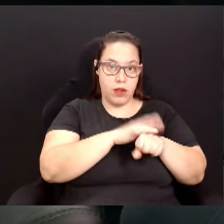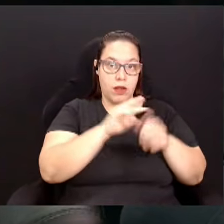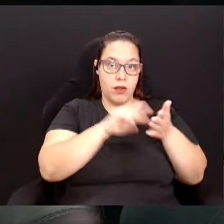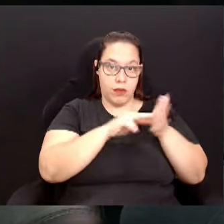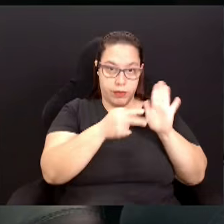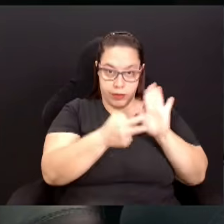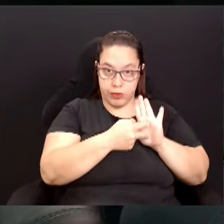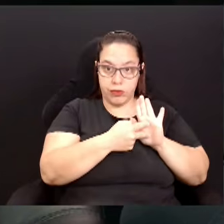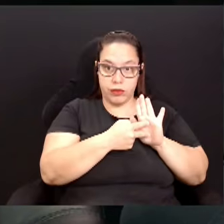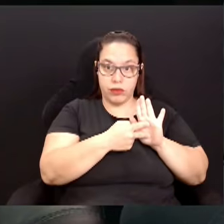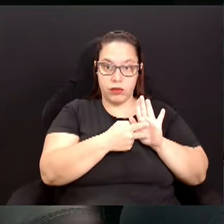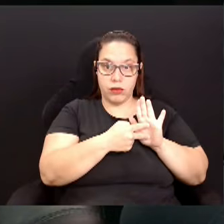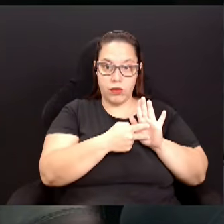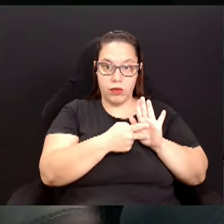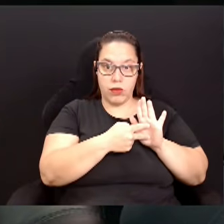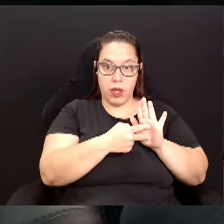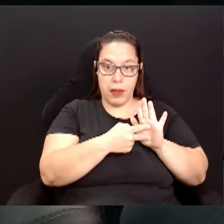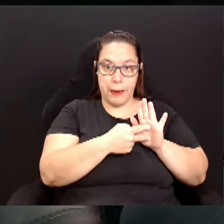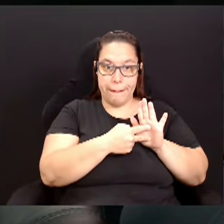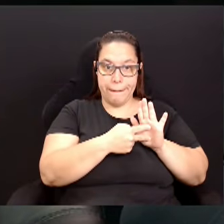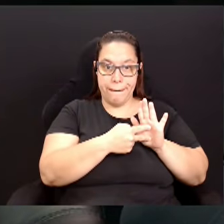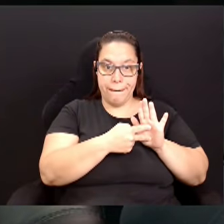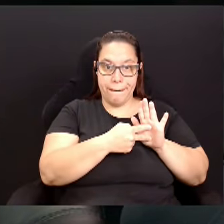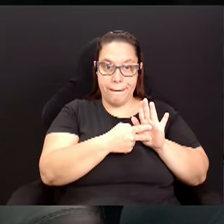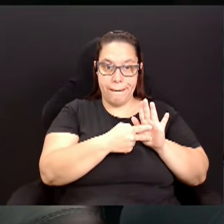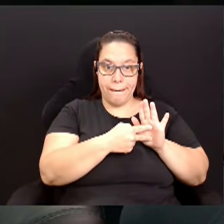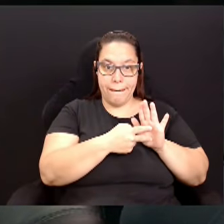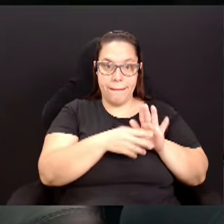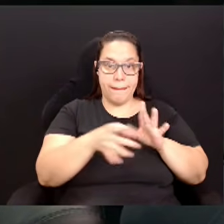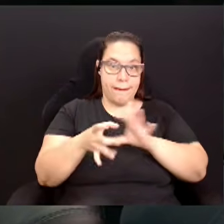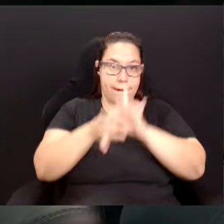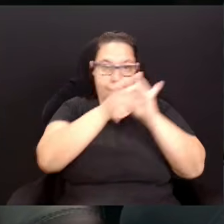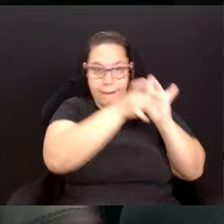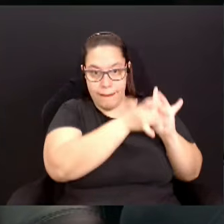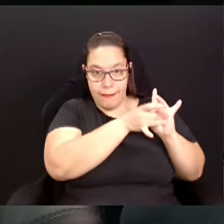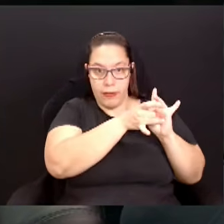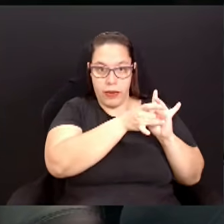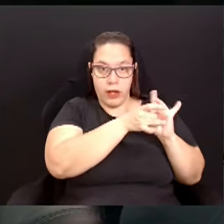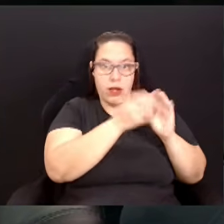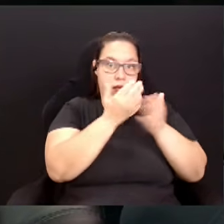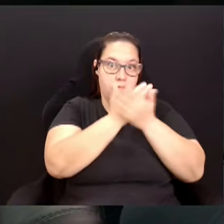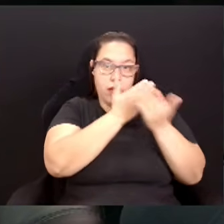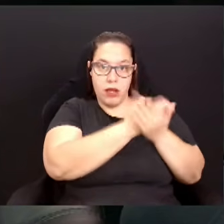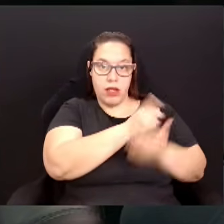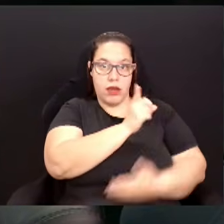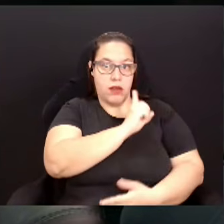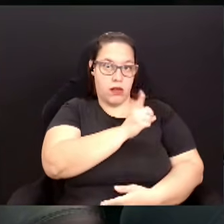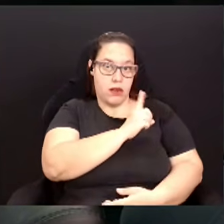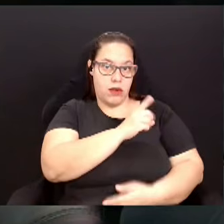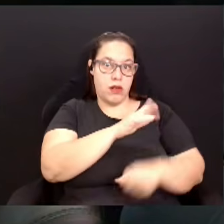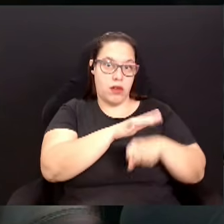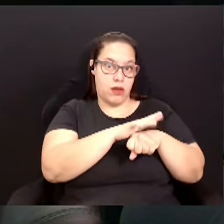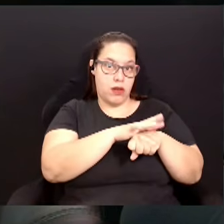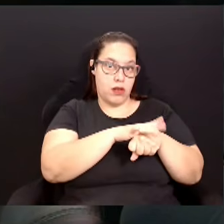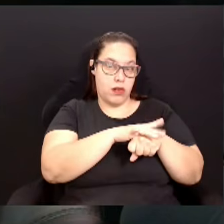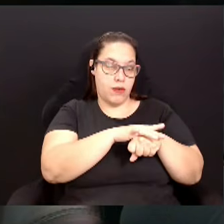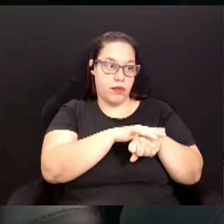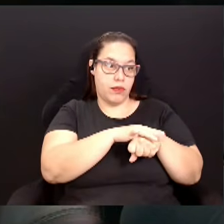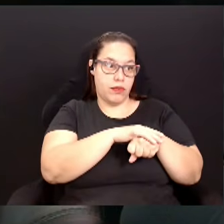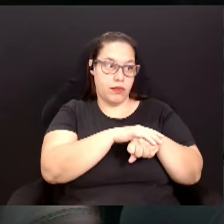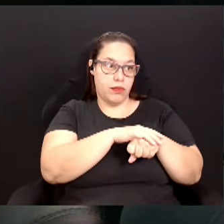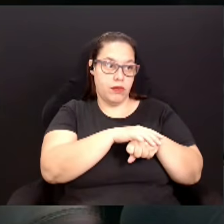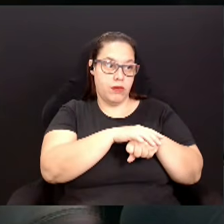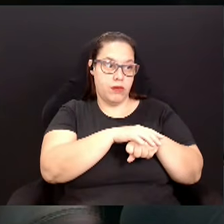ele empreende no conteúdo dos estudos dele não é patológico. Então, eu estou falando